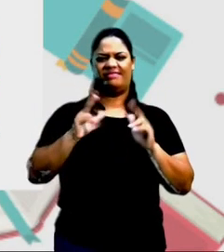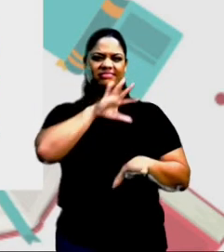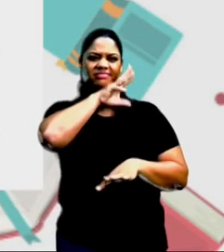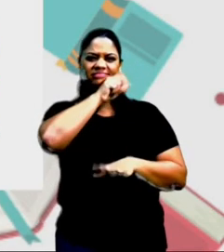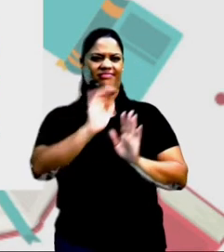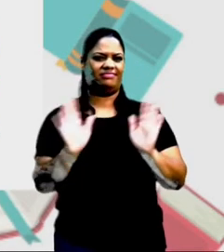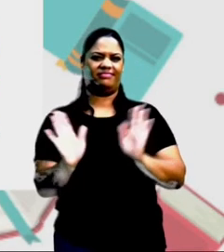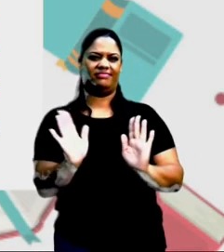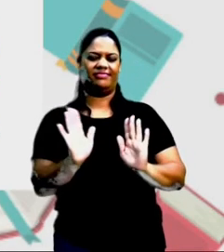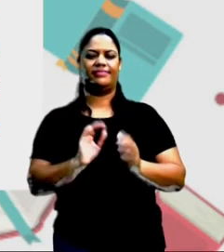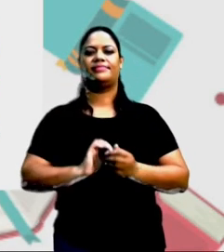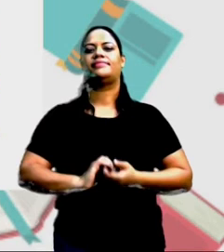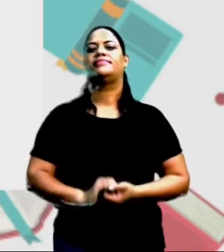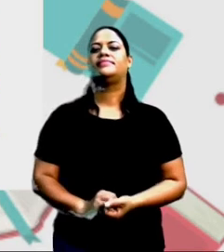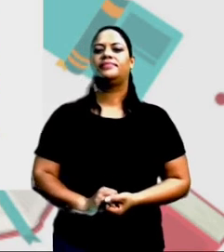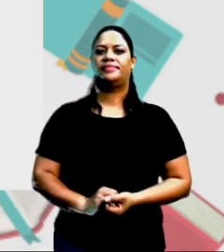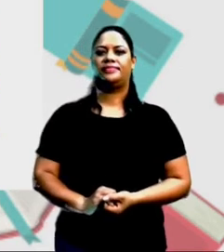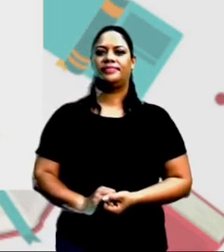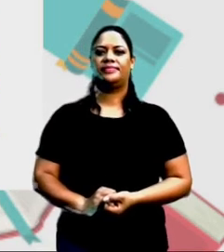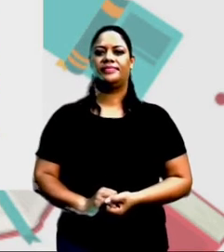leões.